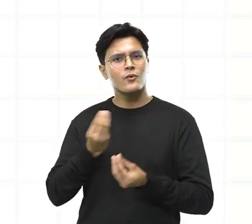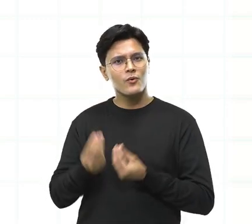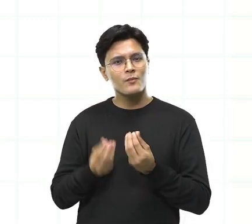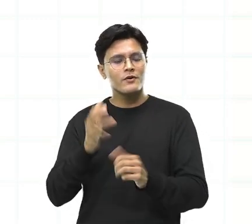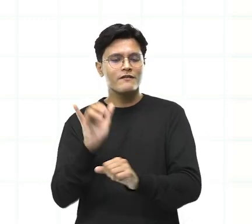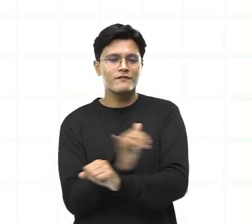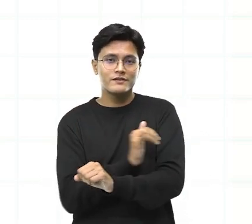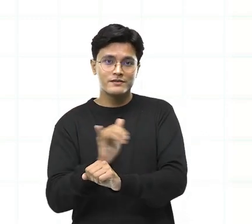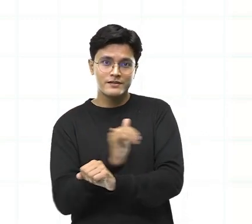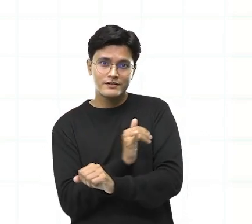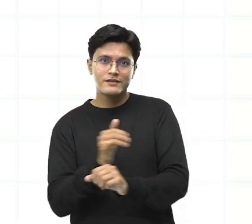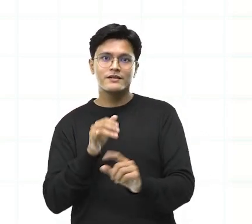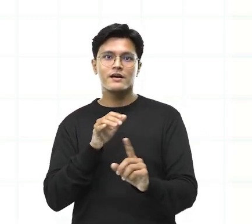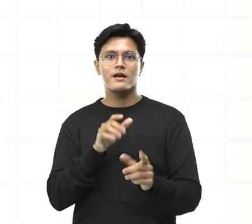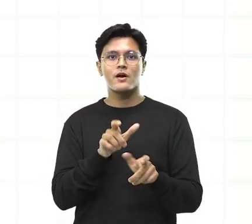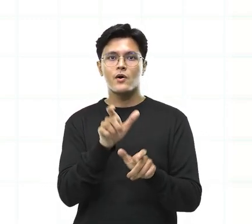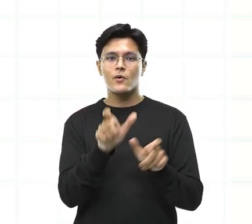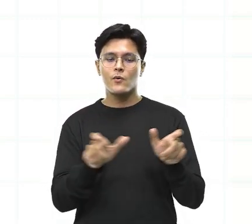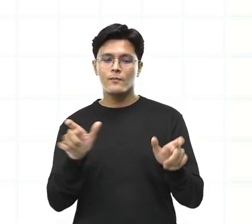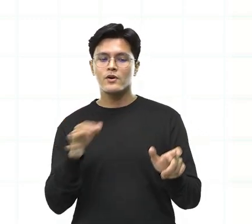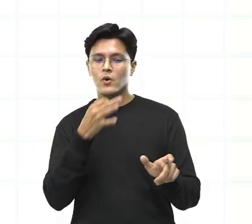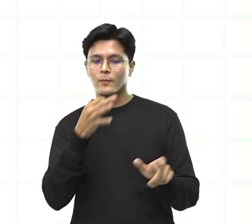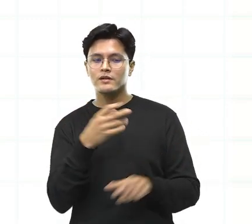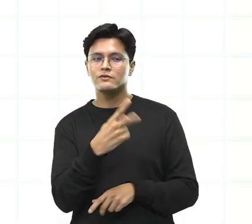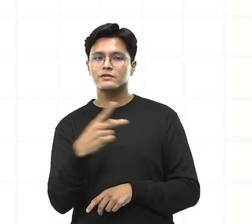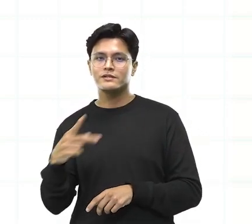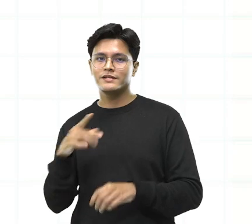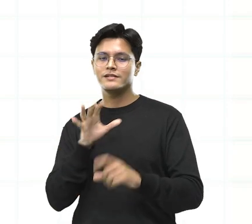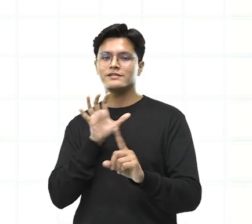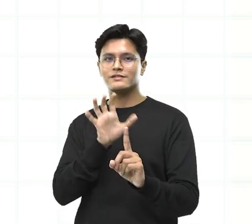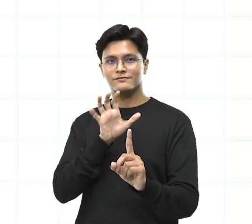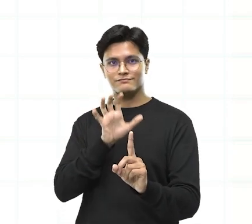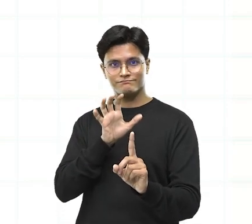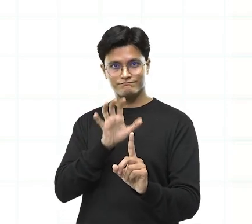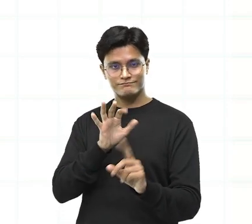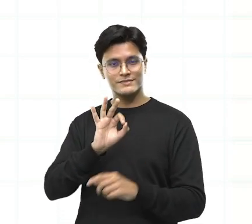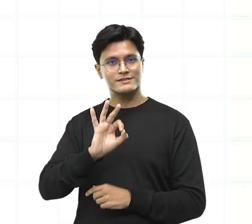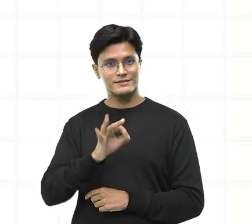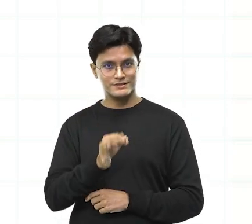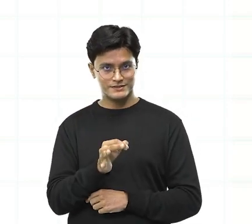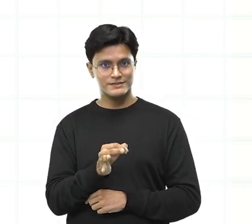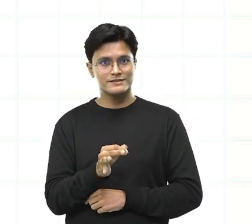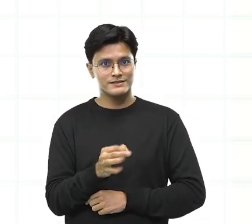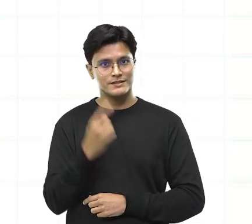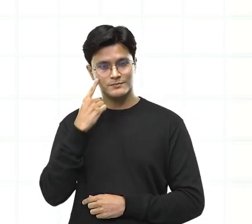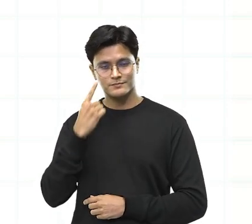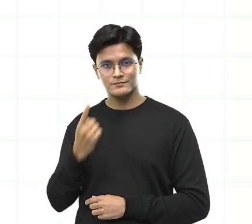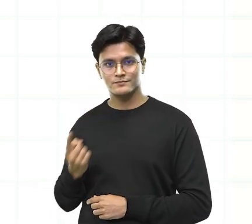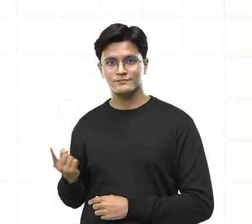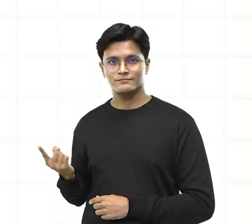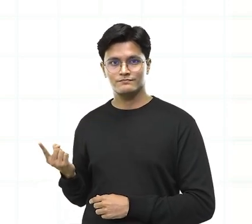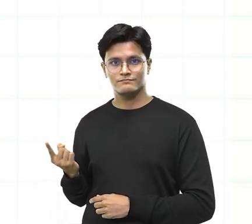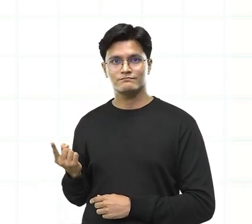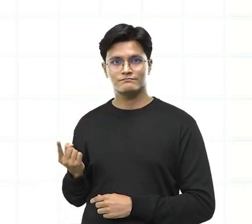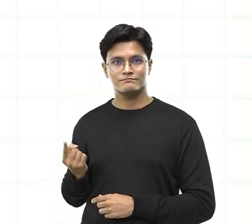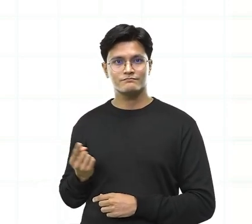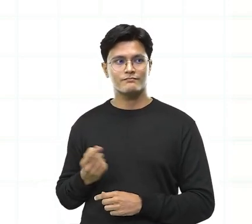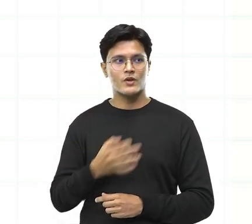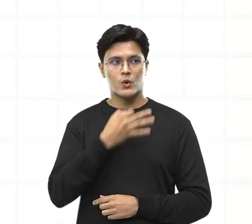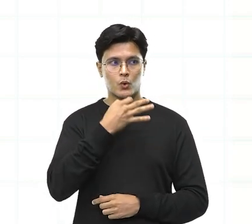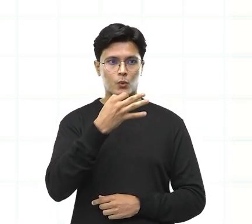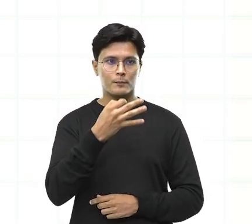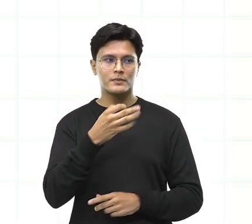para influenciar a opinião pública, né? Está destacado aqui para vocês, para influenciar a